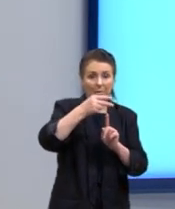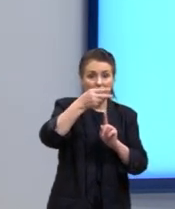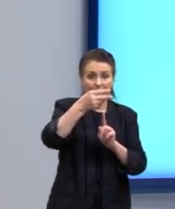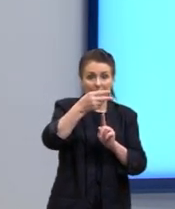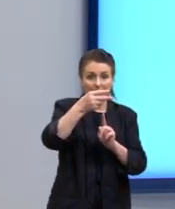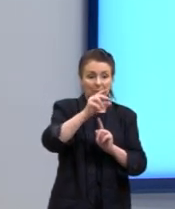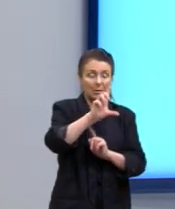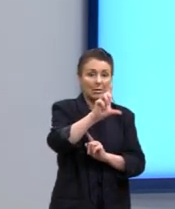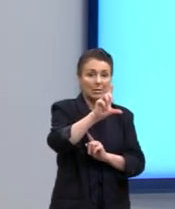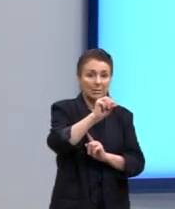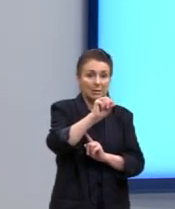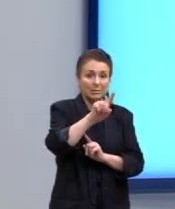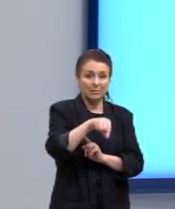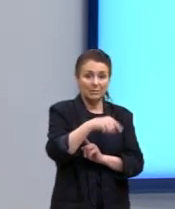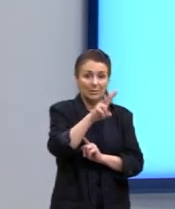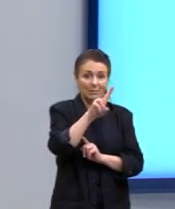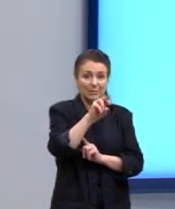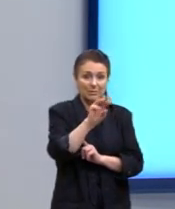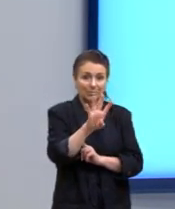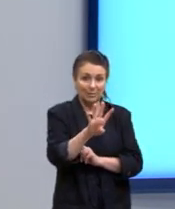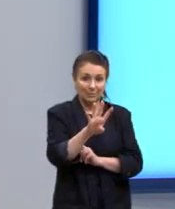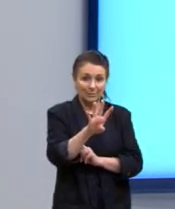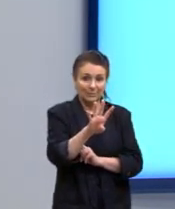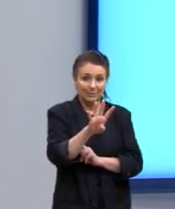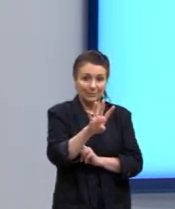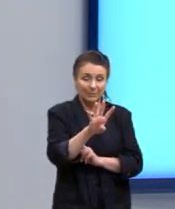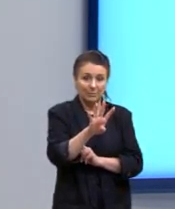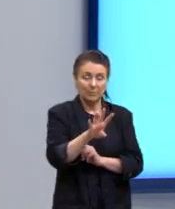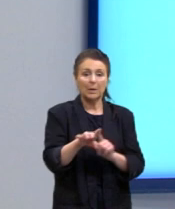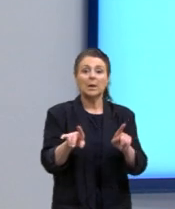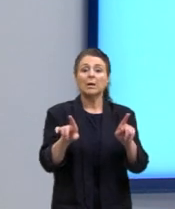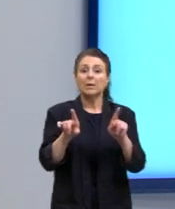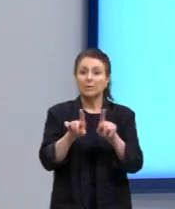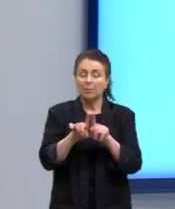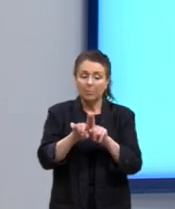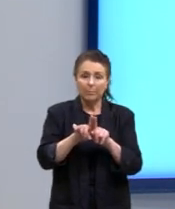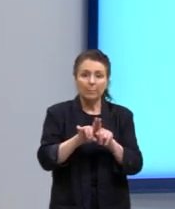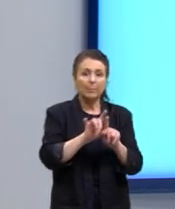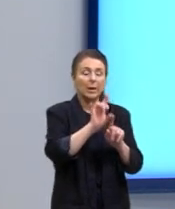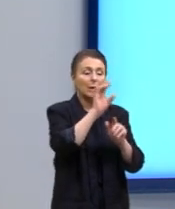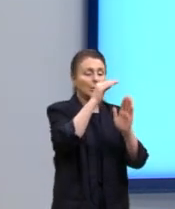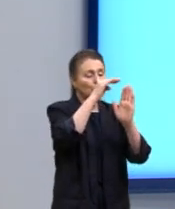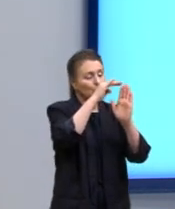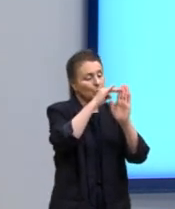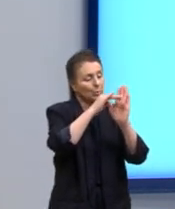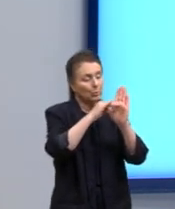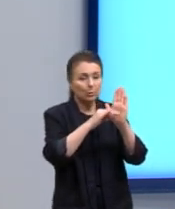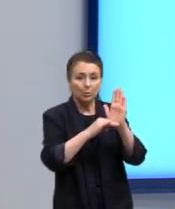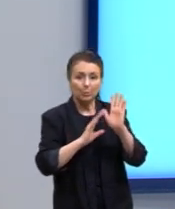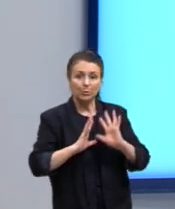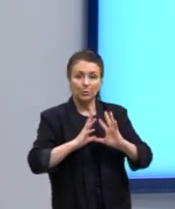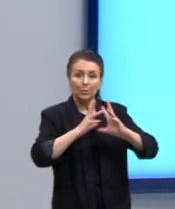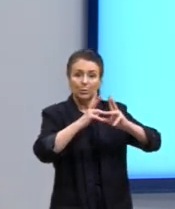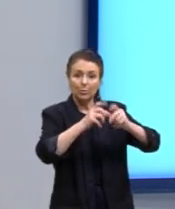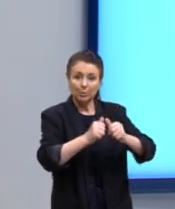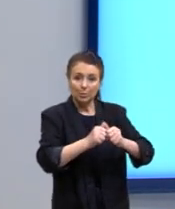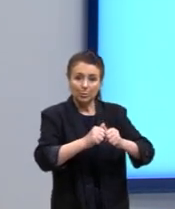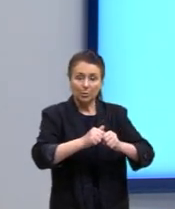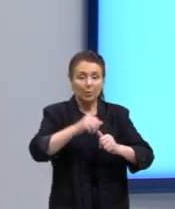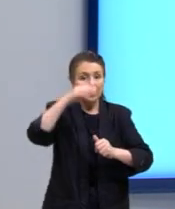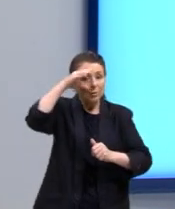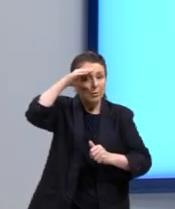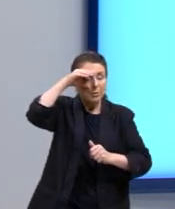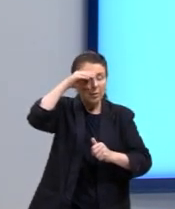em 10,24 E aí o mesmo efeito para todos os alunos a gente consegue até observar